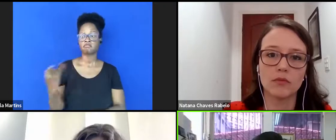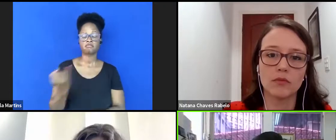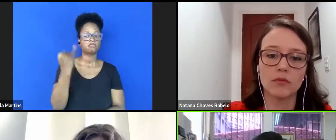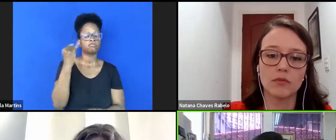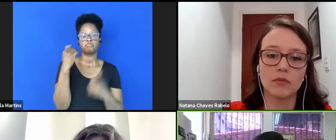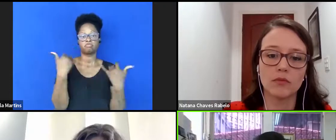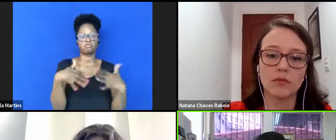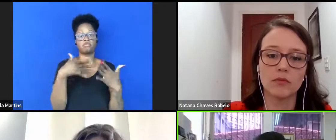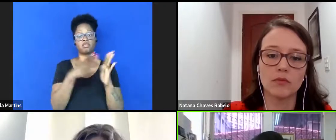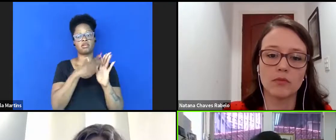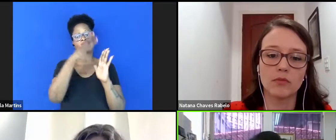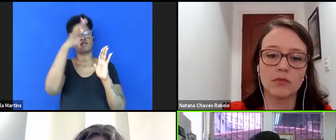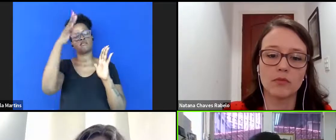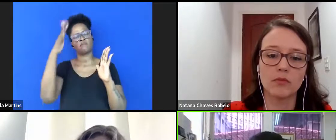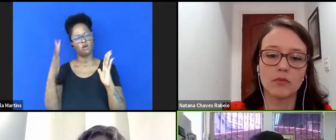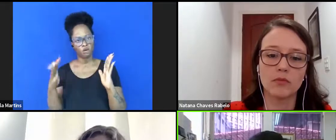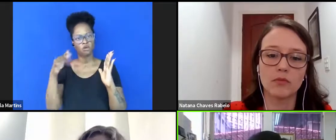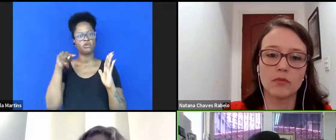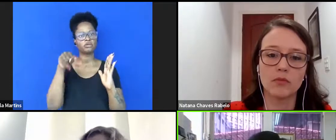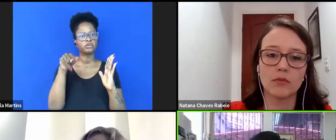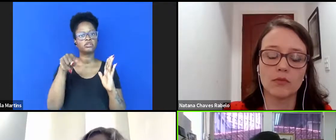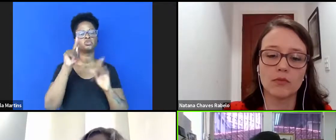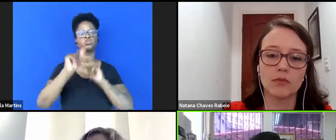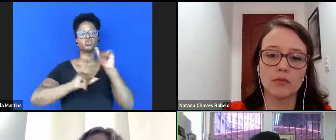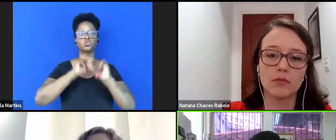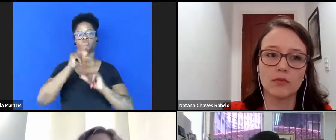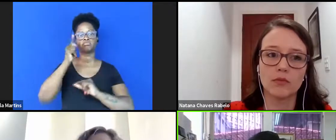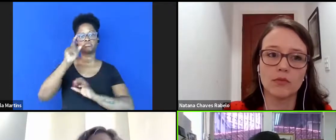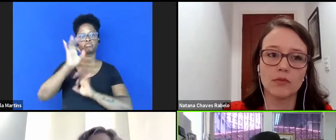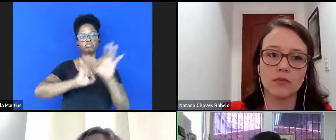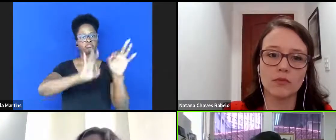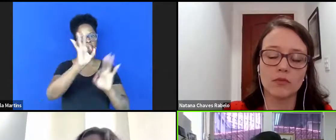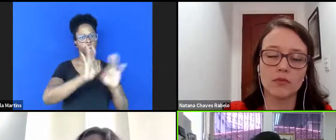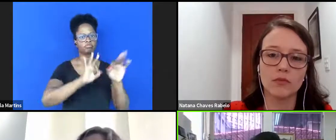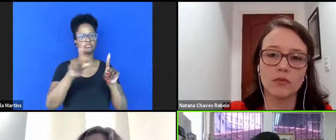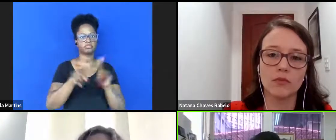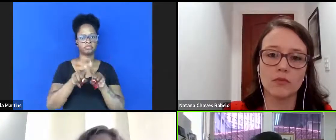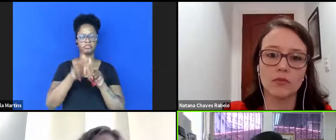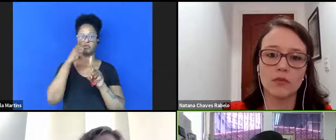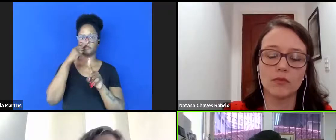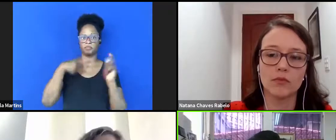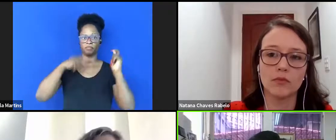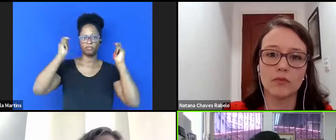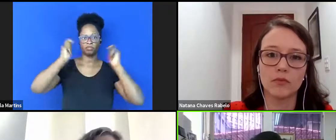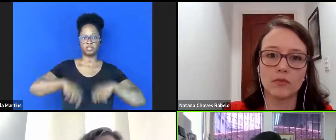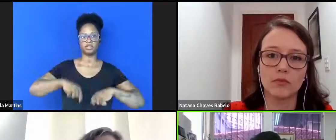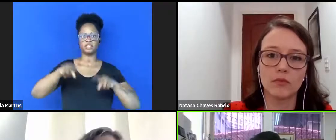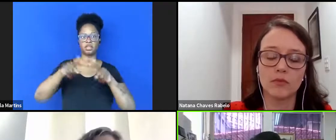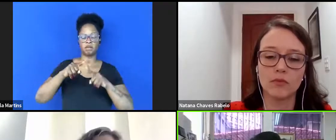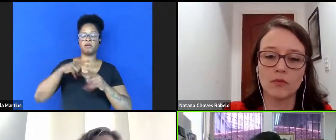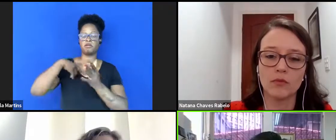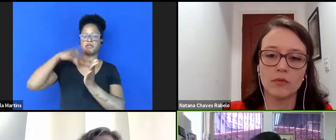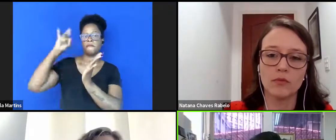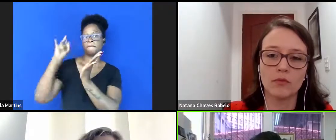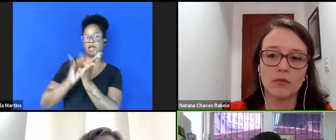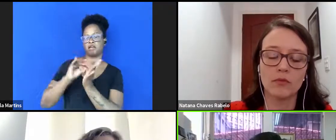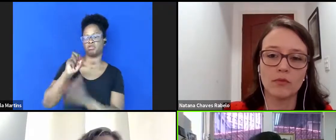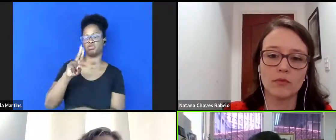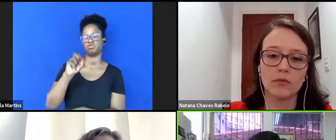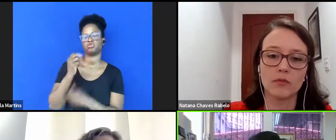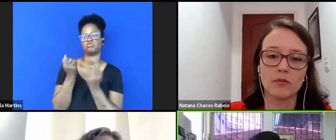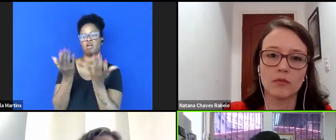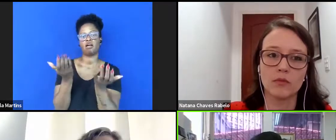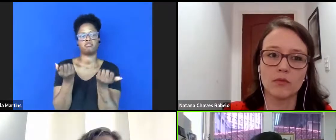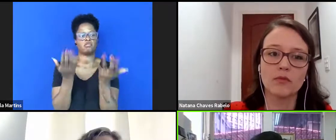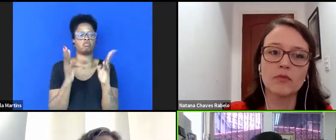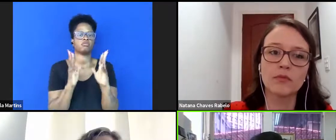nesse processo de estabilização, estabilidade e veracidade que o SUS traz para